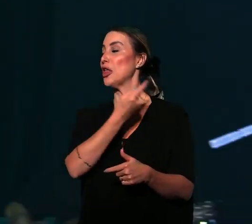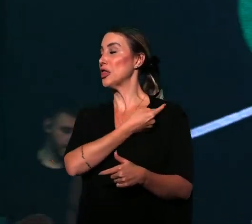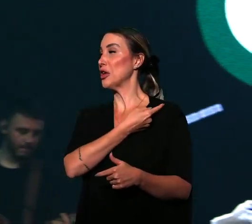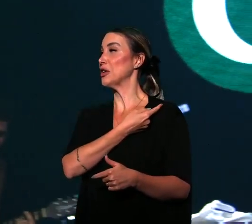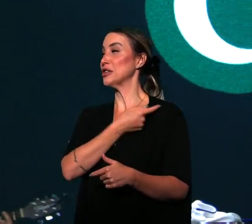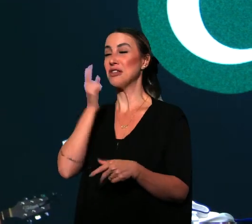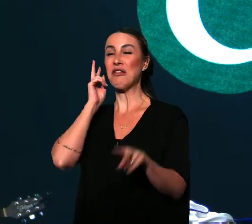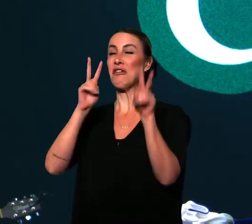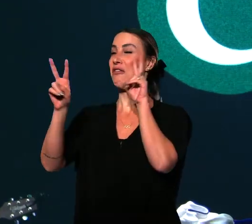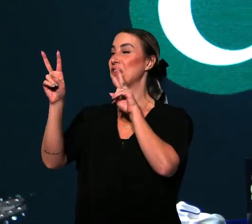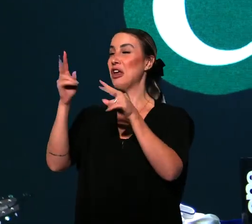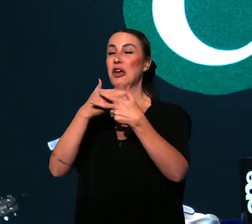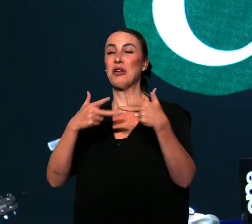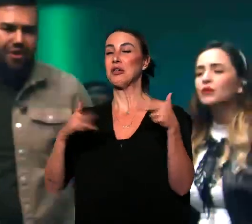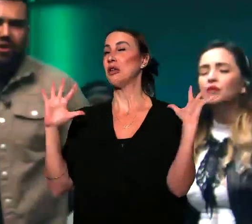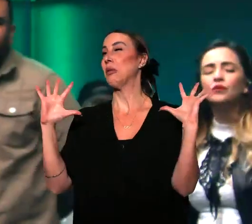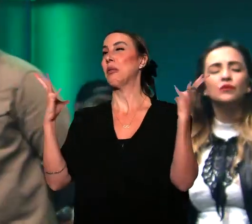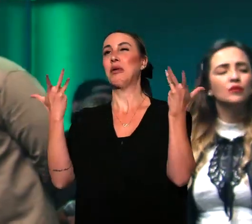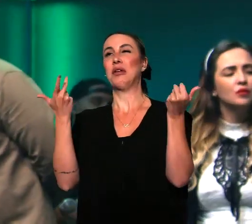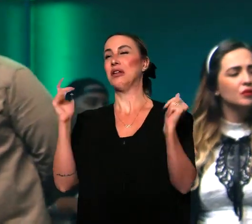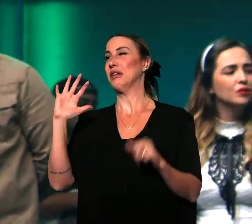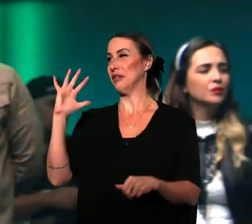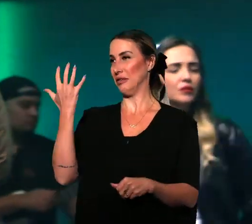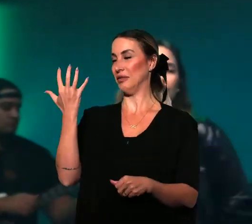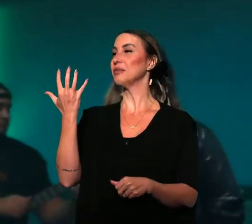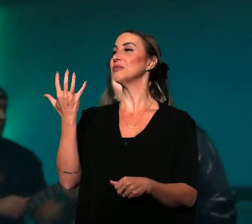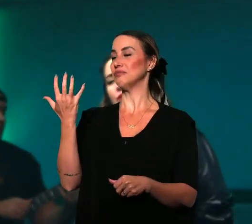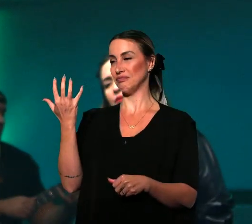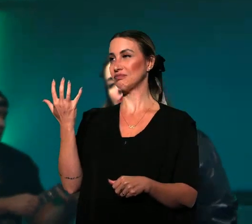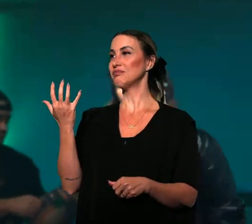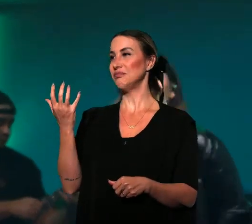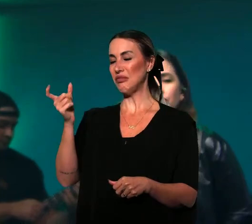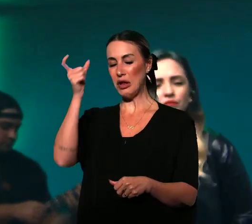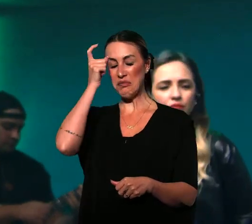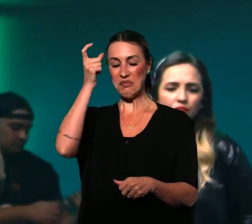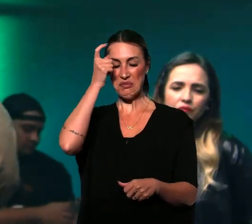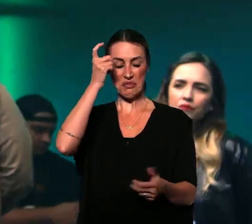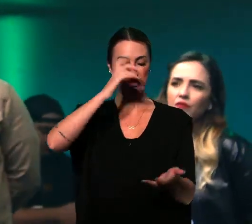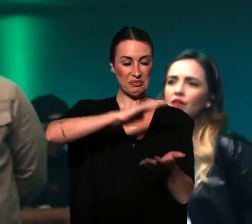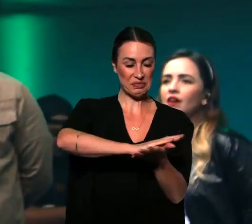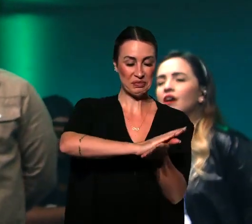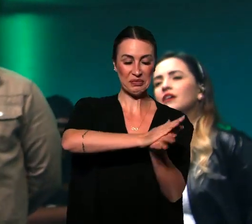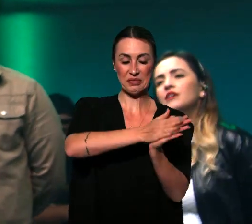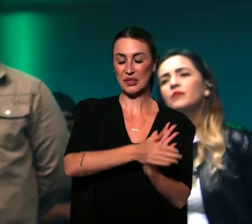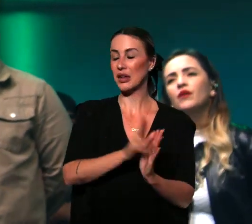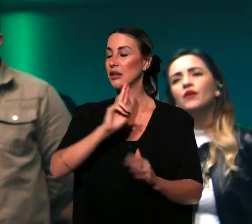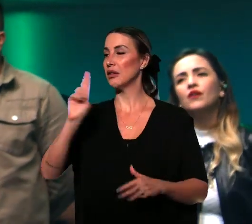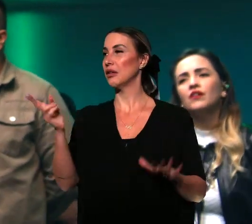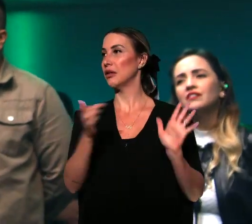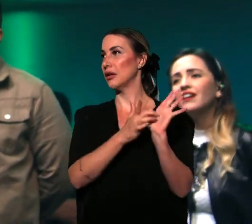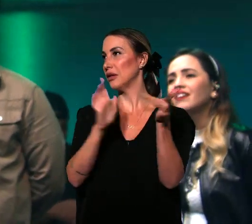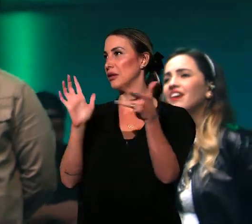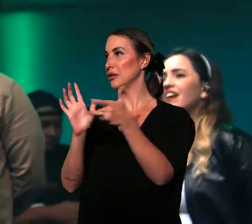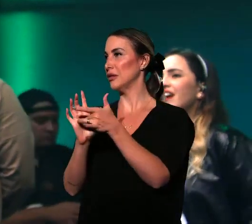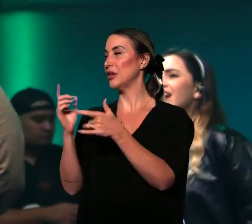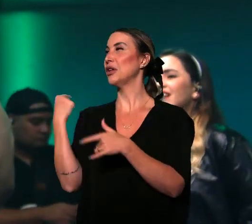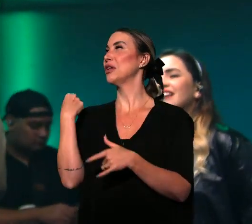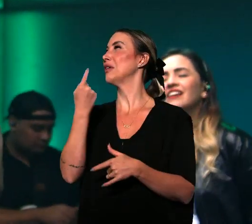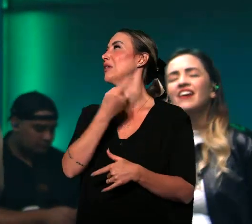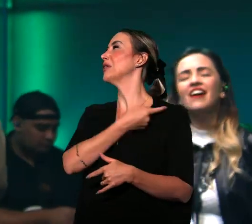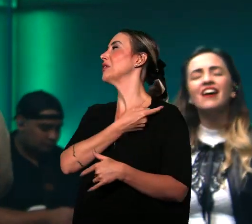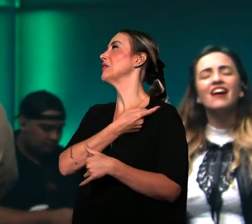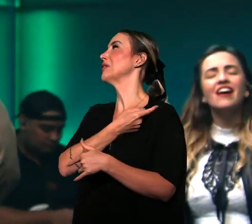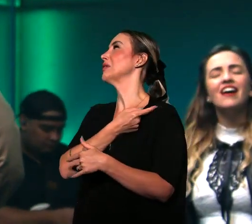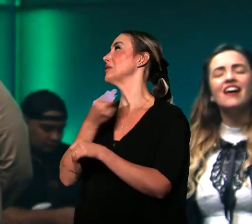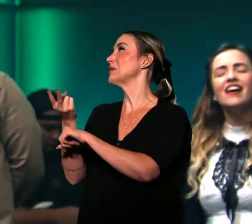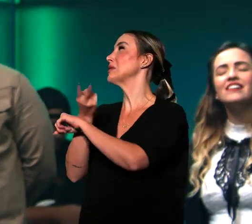inferno não vão prevalecer contra a igreja do Senhor em nome de Jesus. Deus, estamos aqui reunidos hoje buscando a Tua face, buscando a